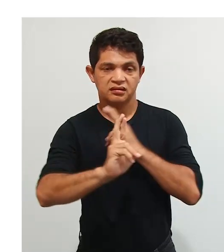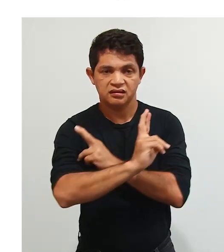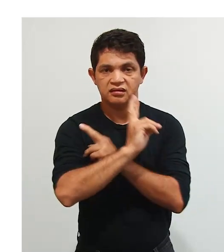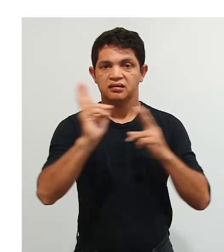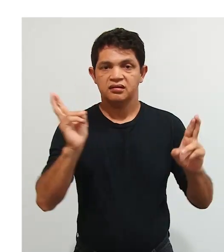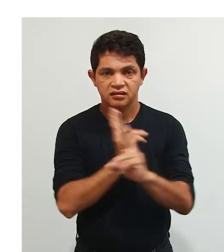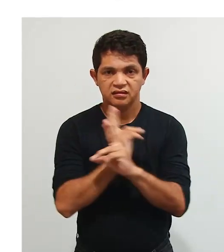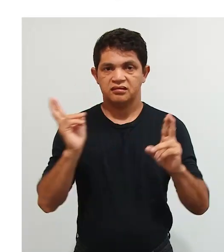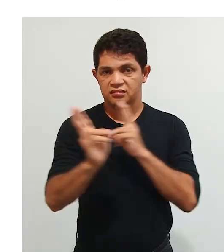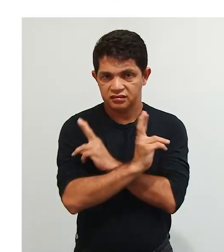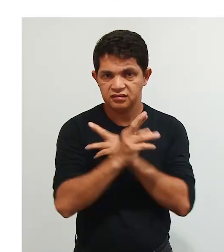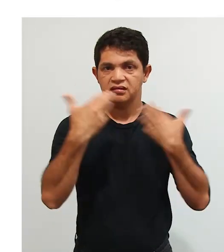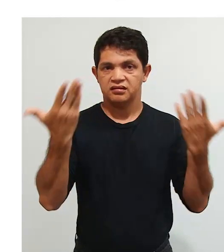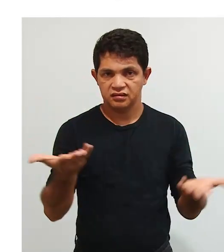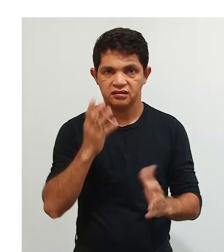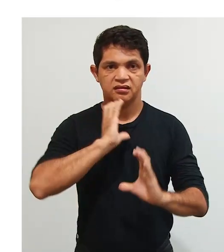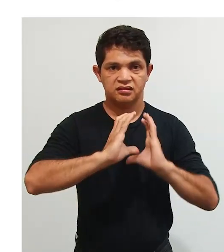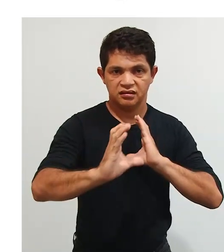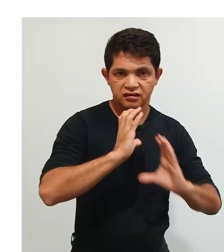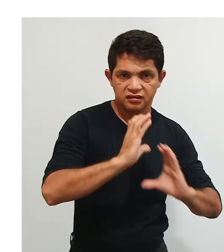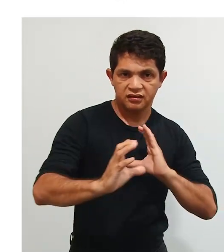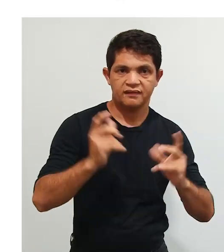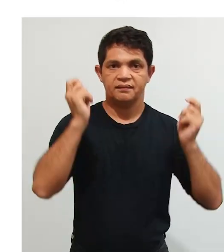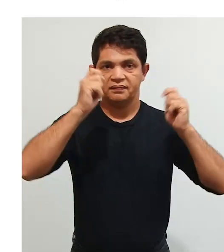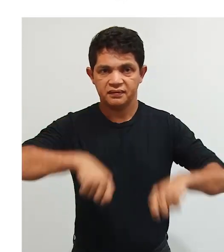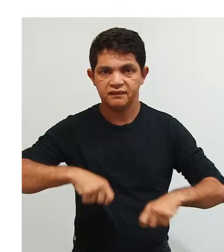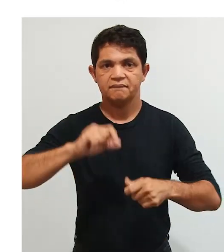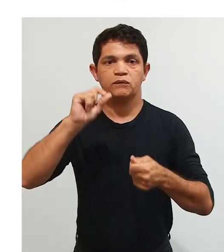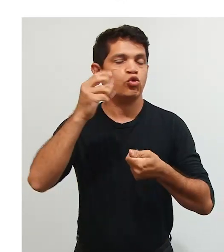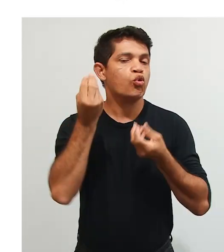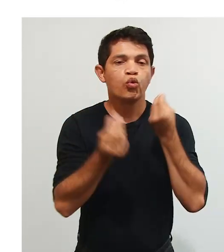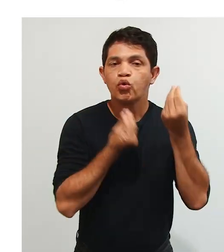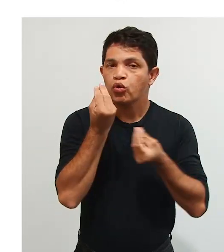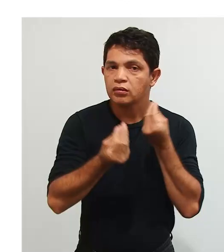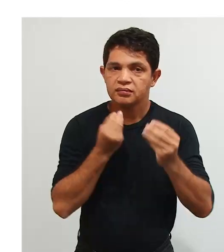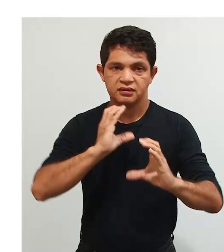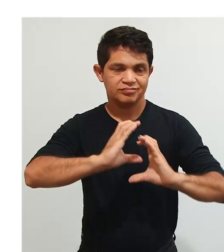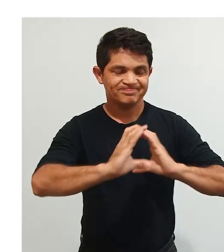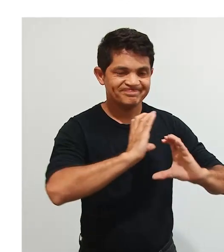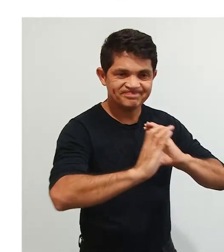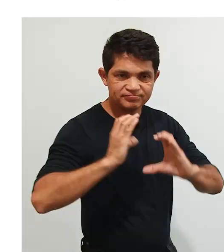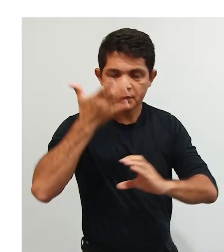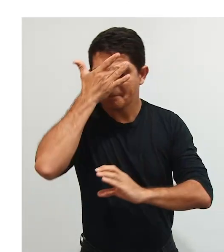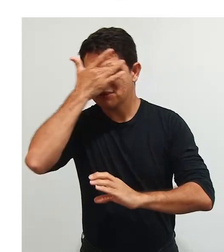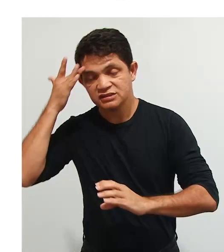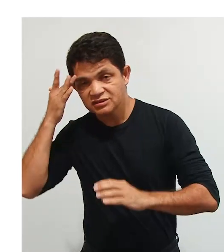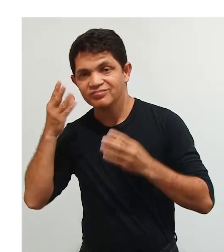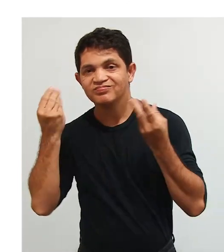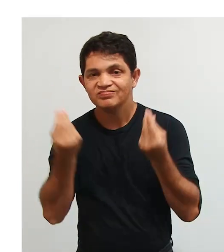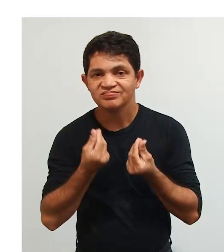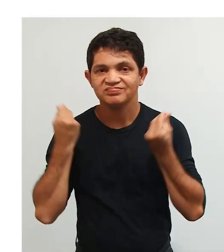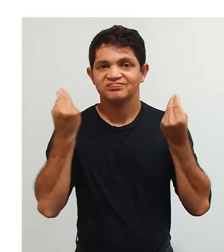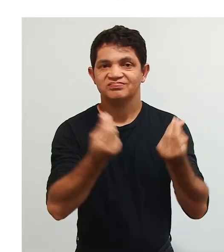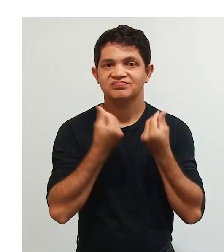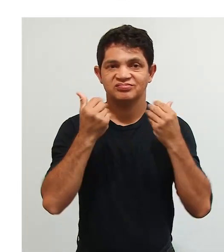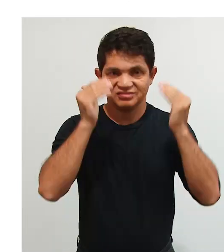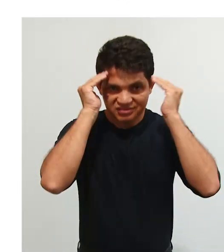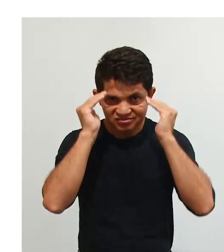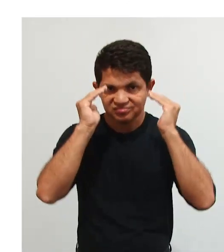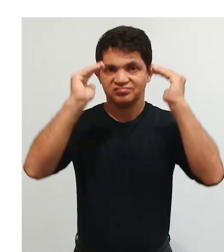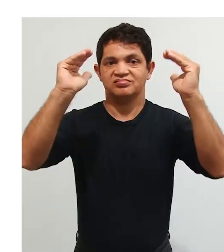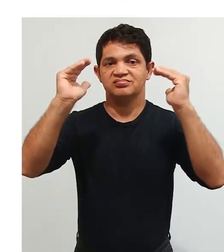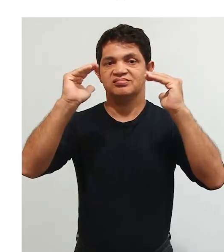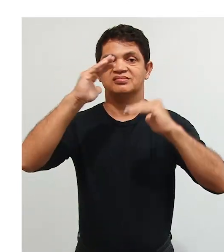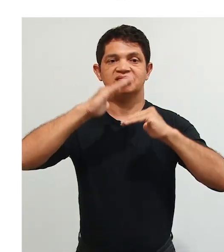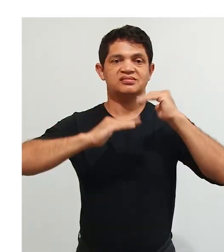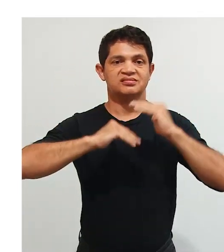relacionamentos, né? Então, porque nós conseguimos estabelecer uma comunicação de uma forma mais respeitosa